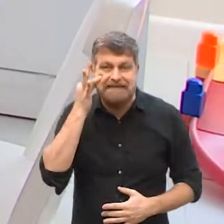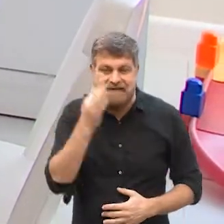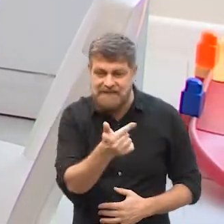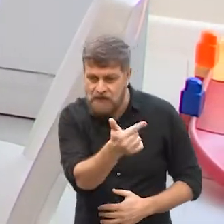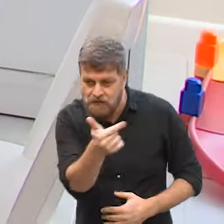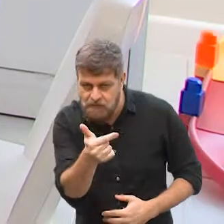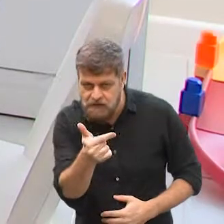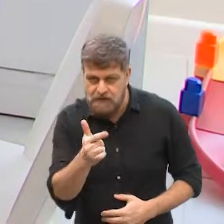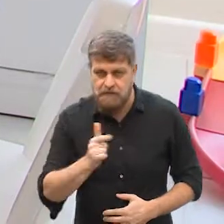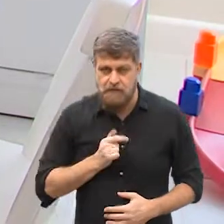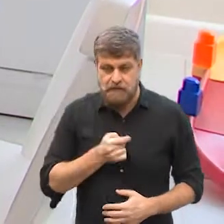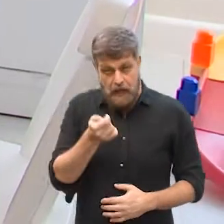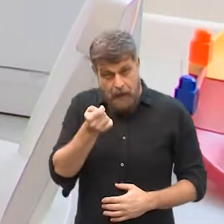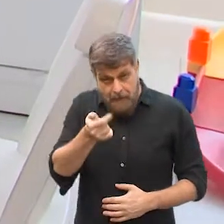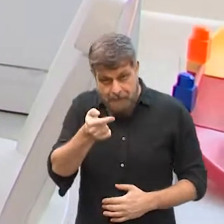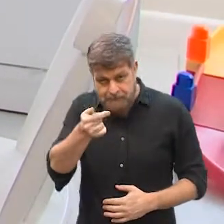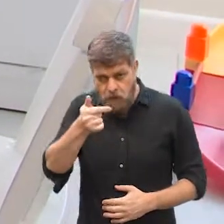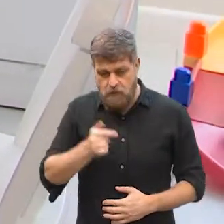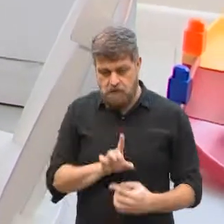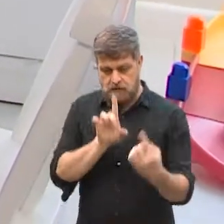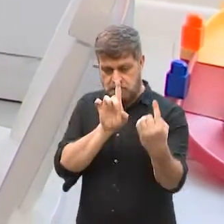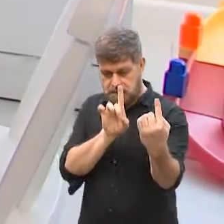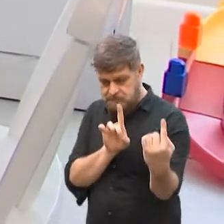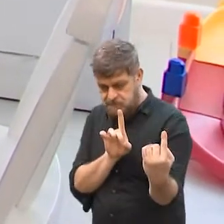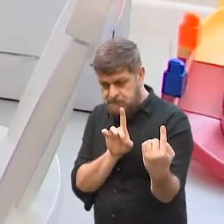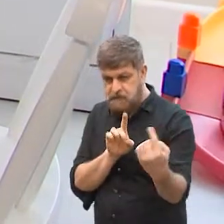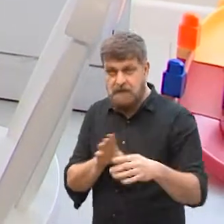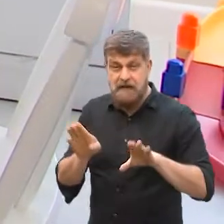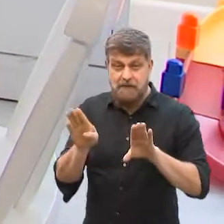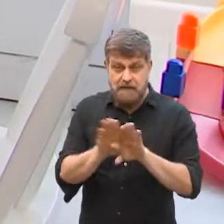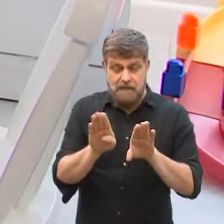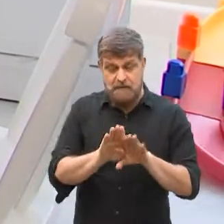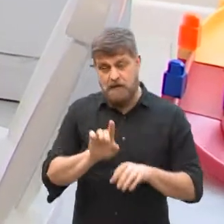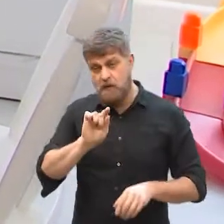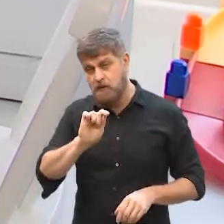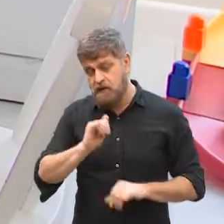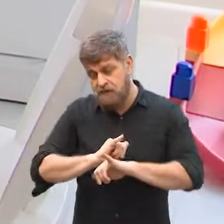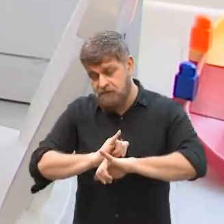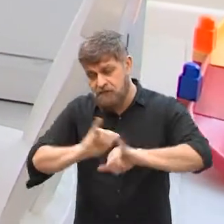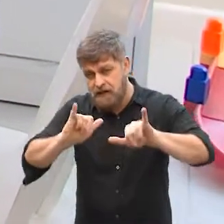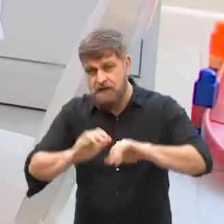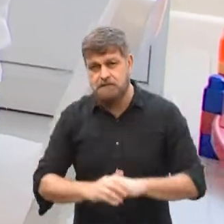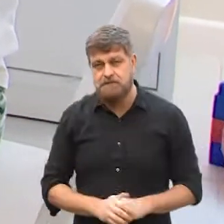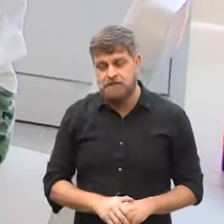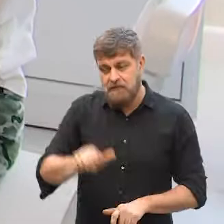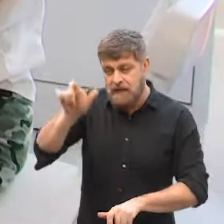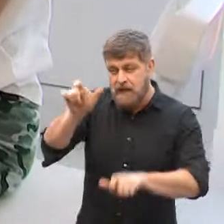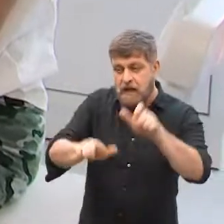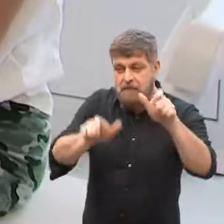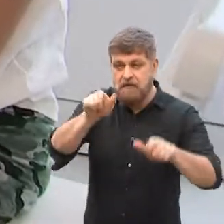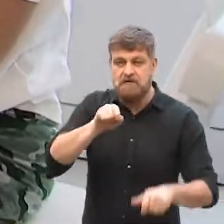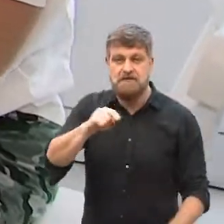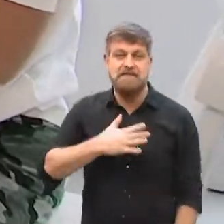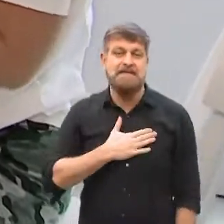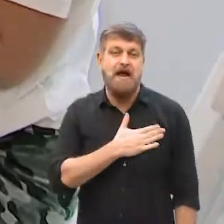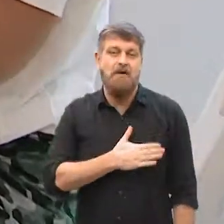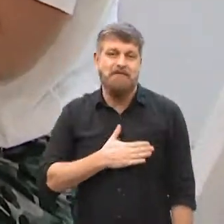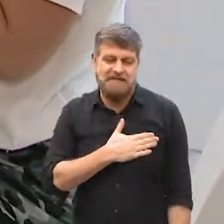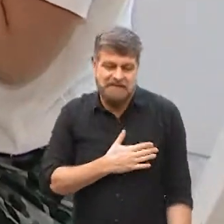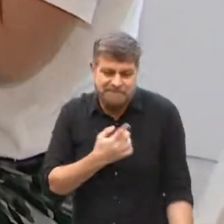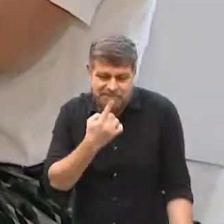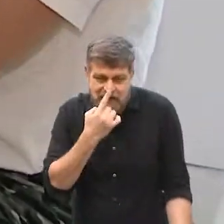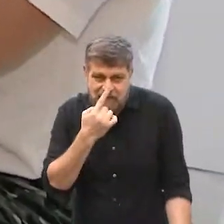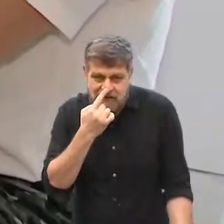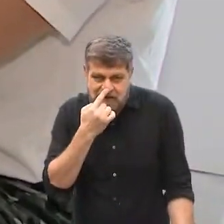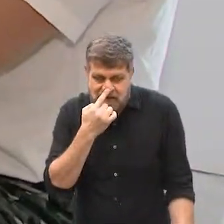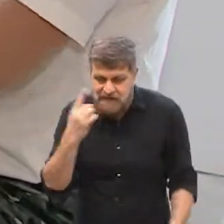paciente. Tem, mas é um pouco menos, de repente, claro. Mas assim, você tem que gostar de gente. Em qualquer uma das áreas da